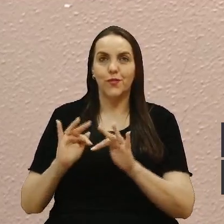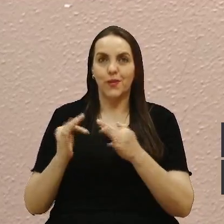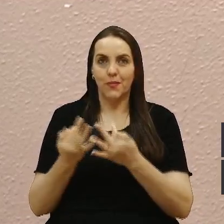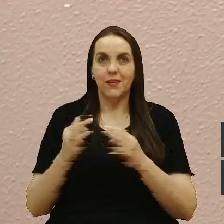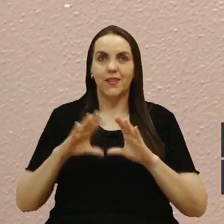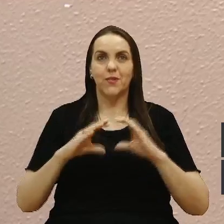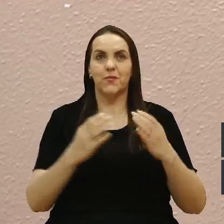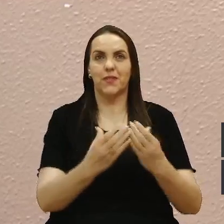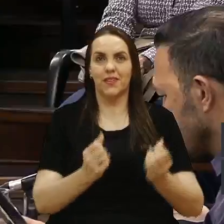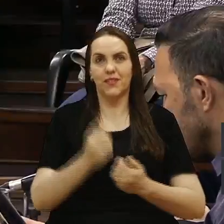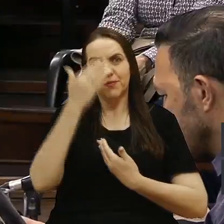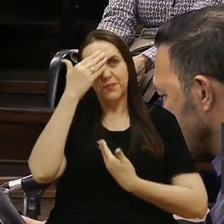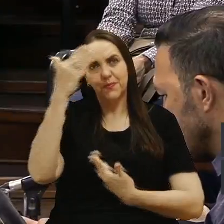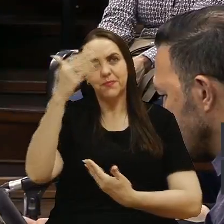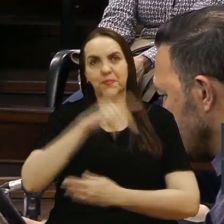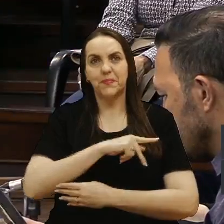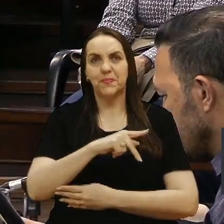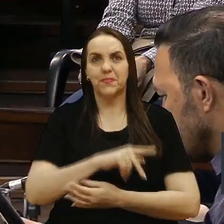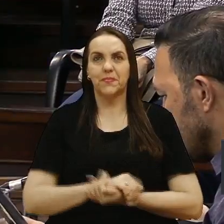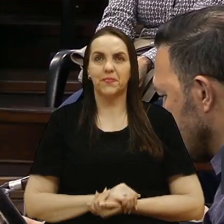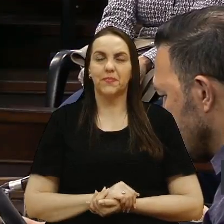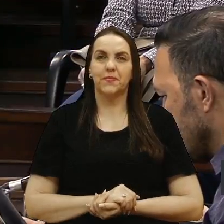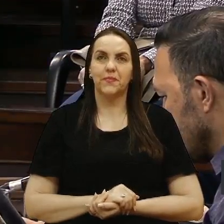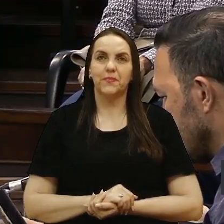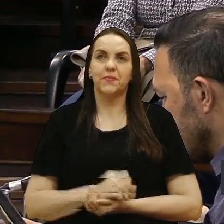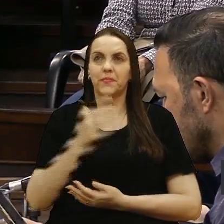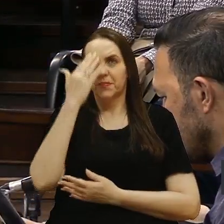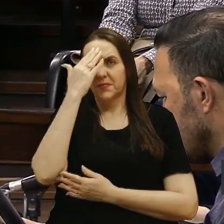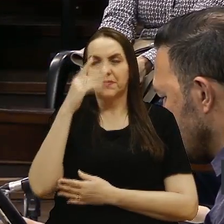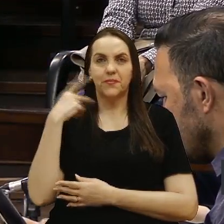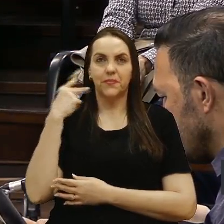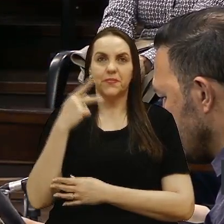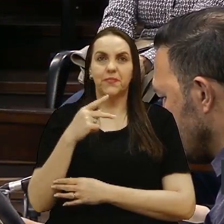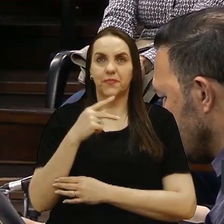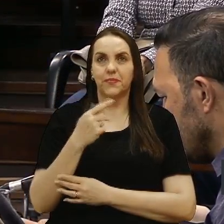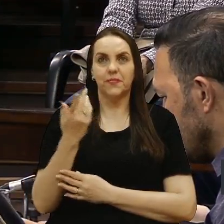comunidade. Obrigada, senhor presidente. Obrigado, vereadora Andressa. Com a palavra, vereador Edson da Rosa.